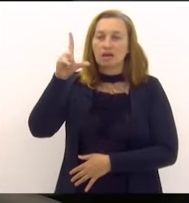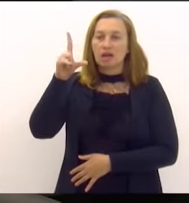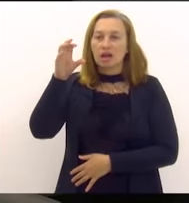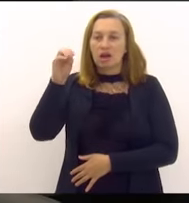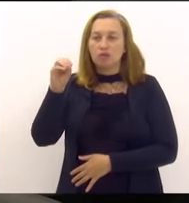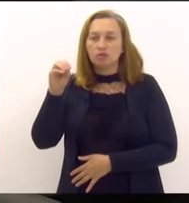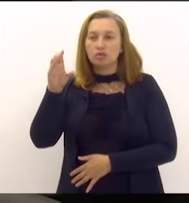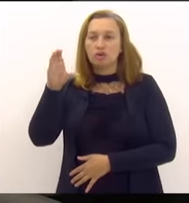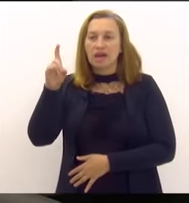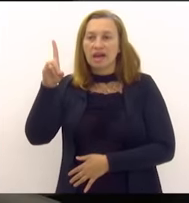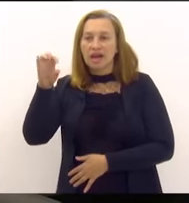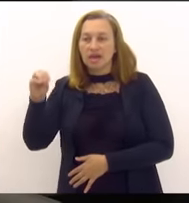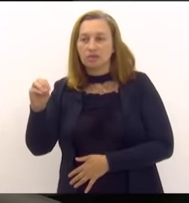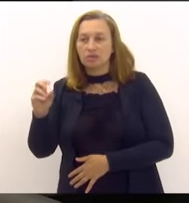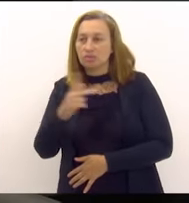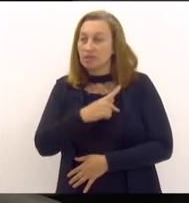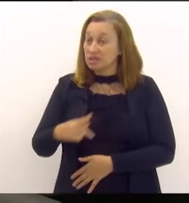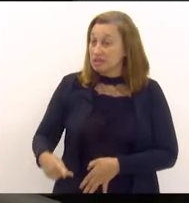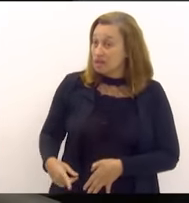Nosso presidente.